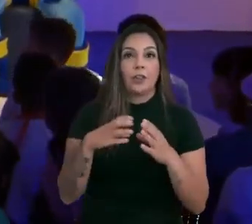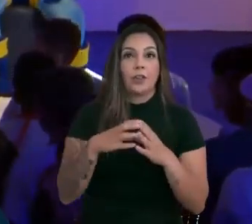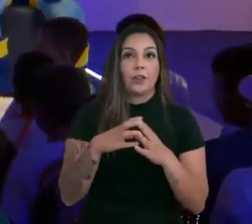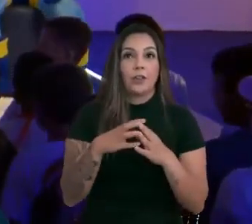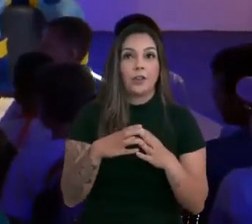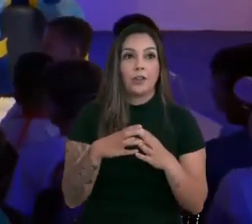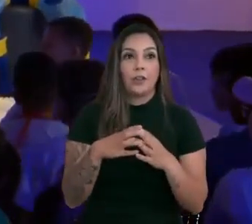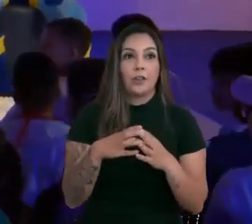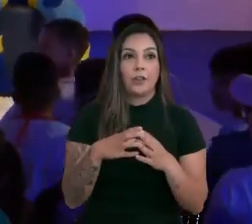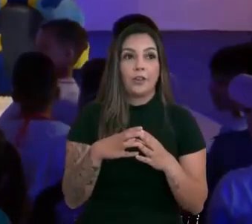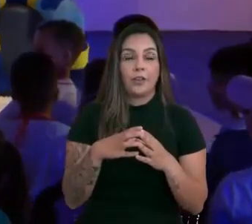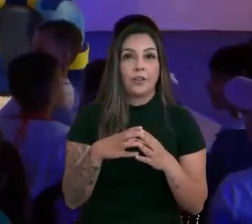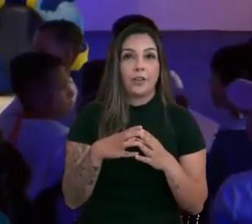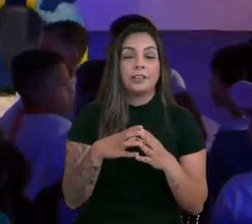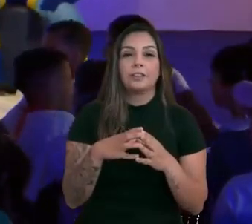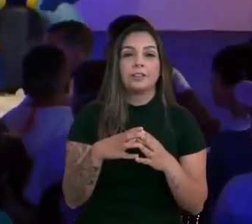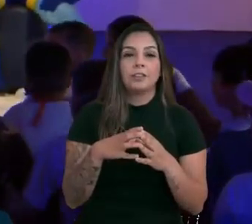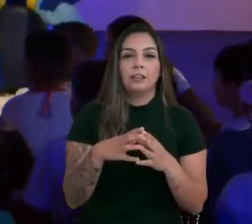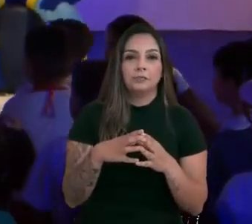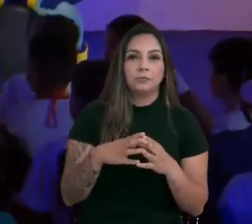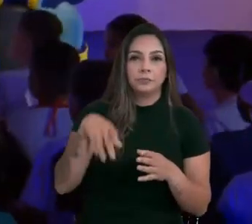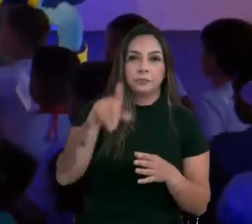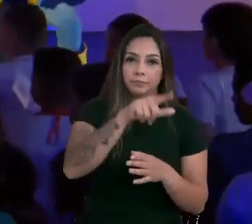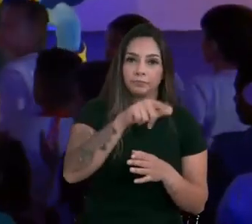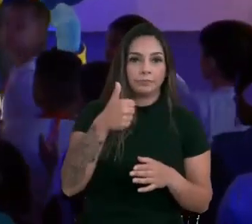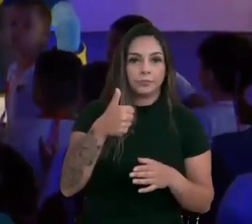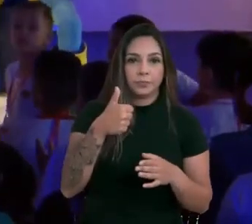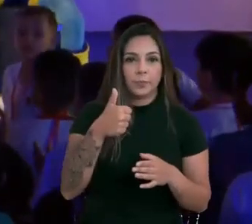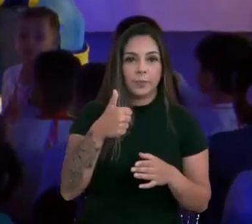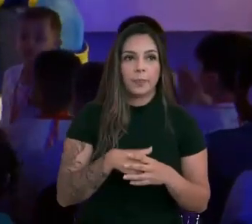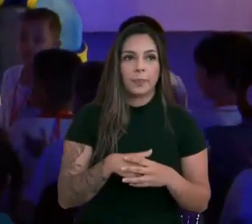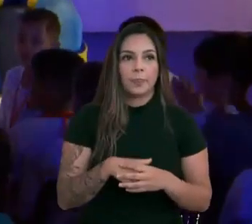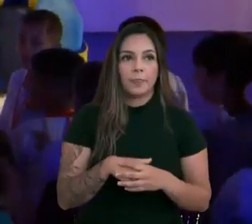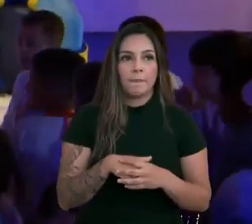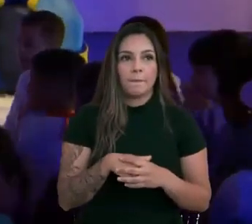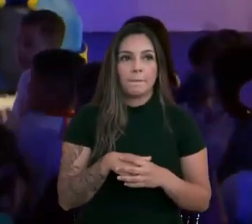enorme. Tenho certeza que vocês vão arrasar, hein? Vamos lá?